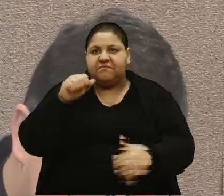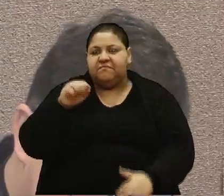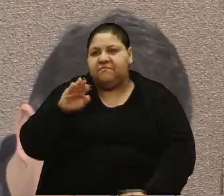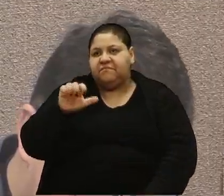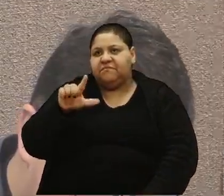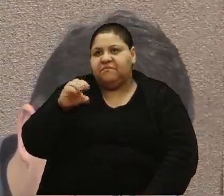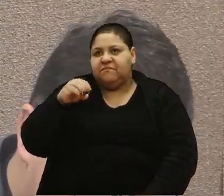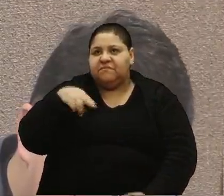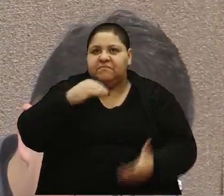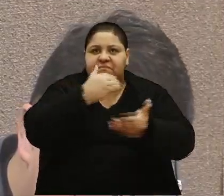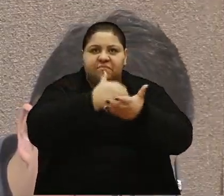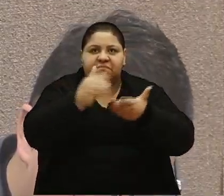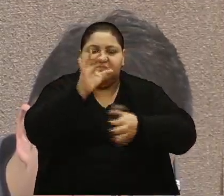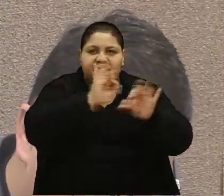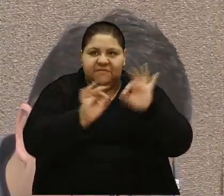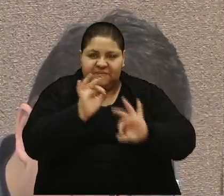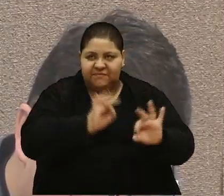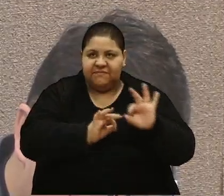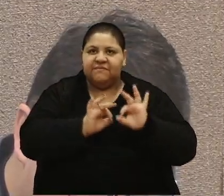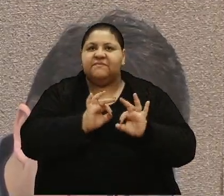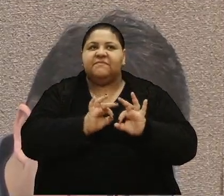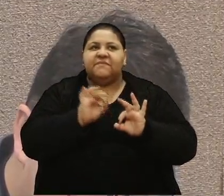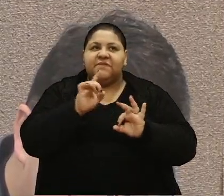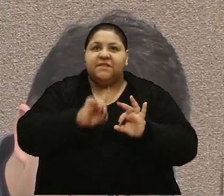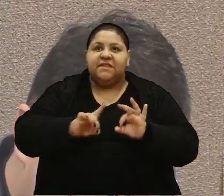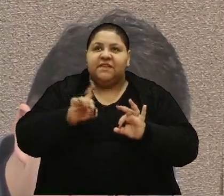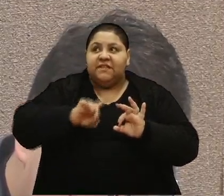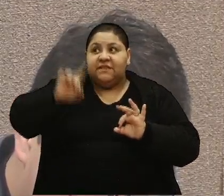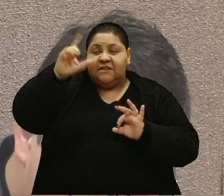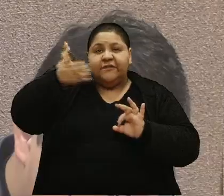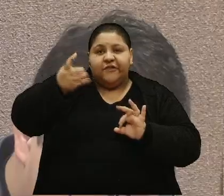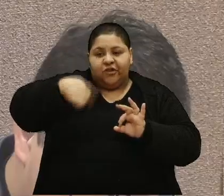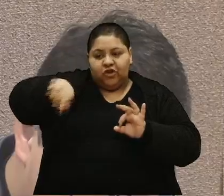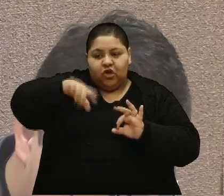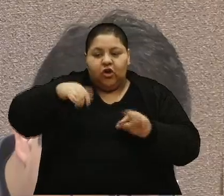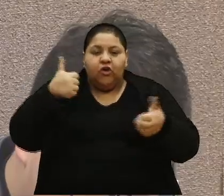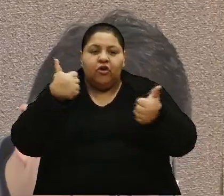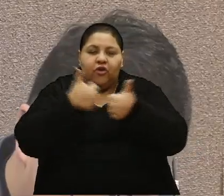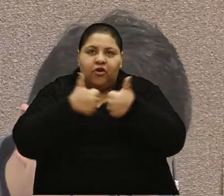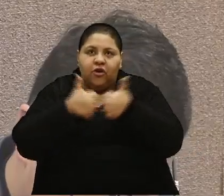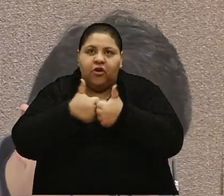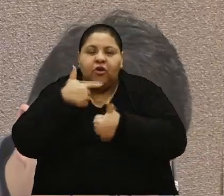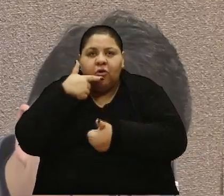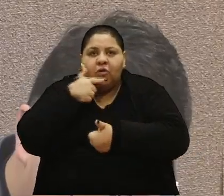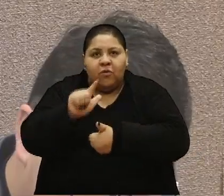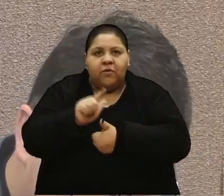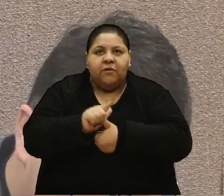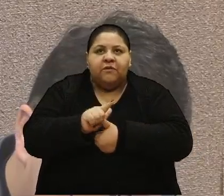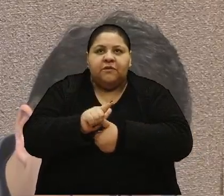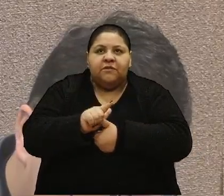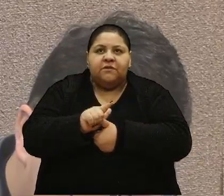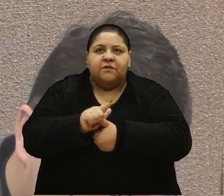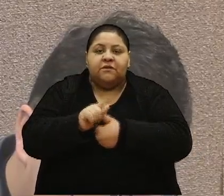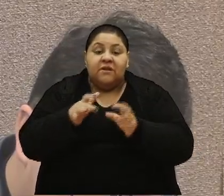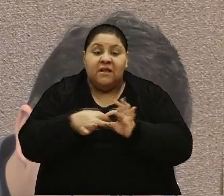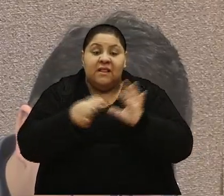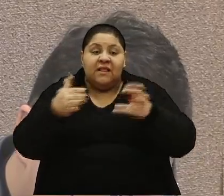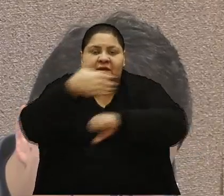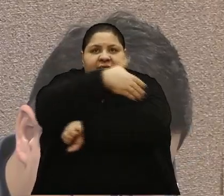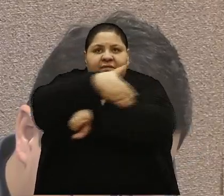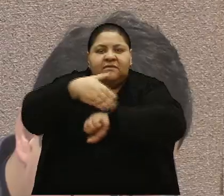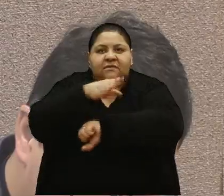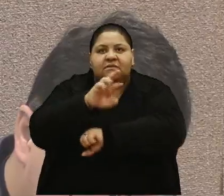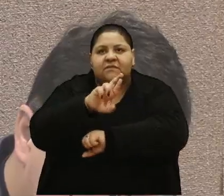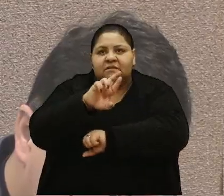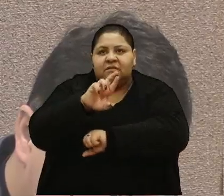secretário da Secretaria de Planejamento. E se Deus quiser, nós juntos vamos conseguir desafogar aquele trânsito da